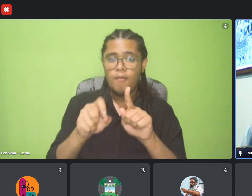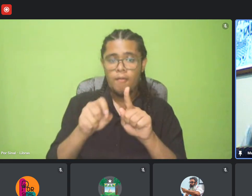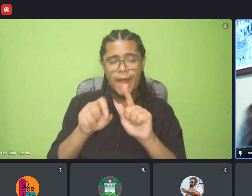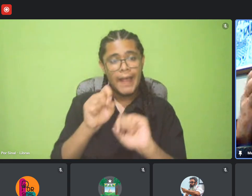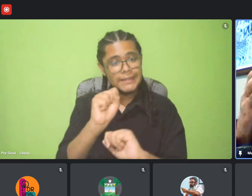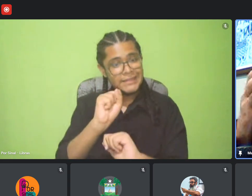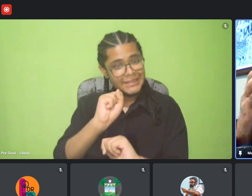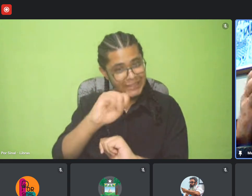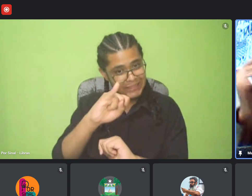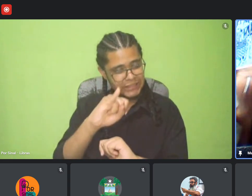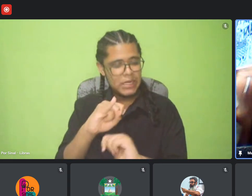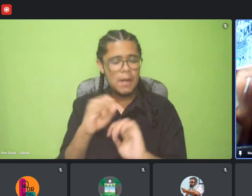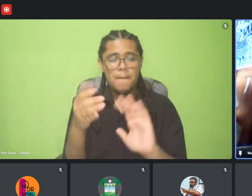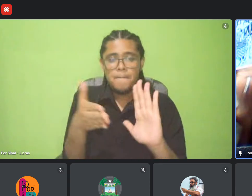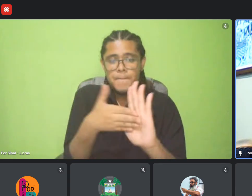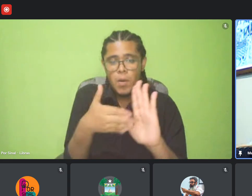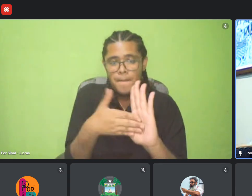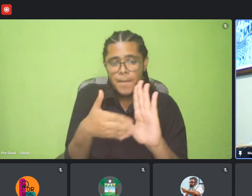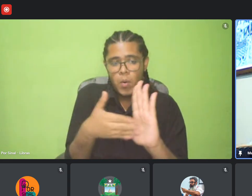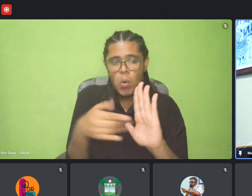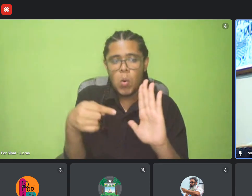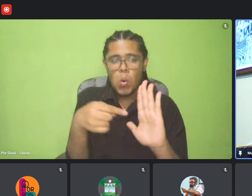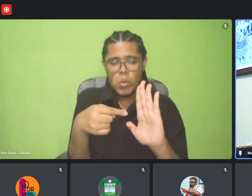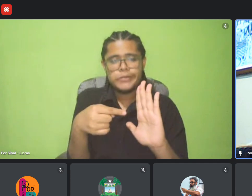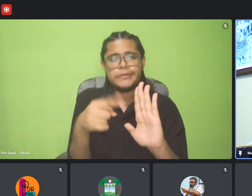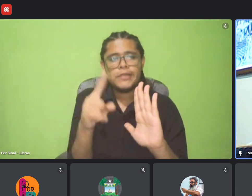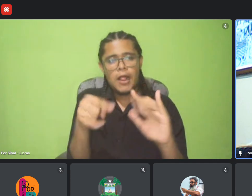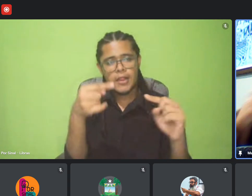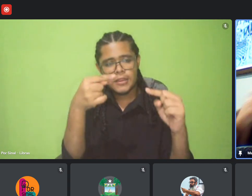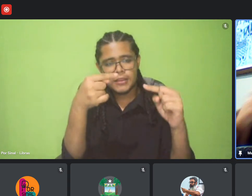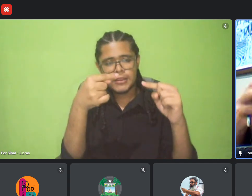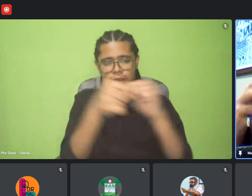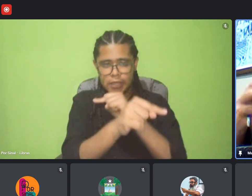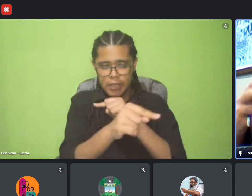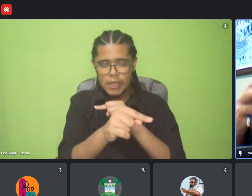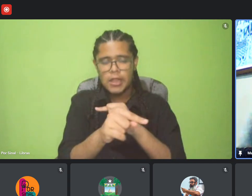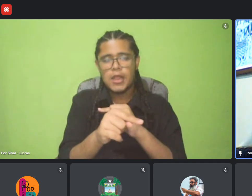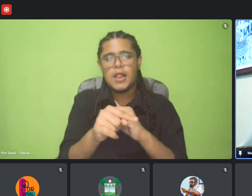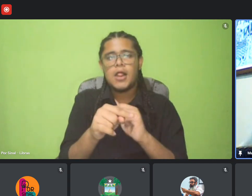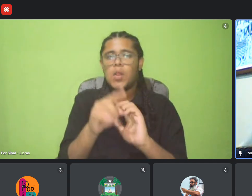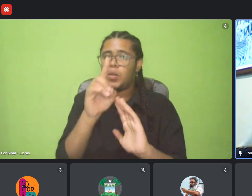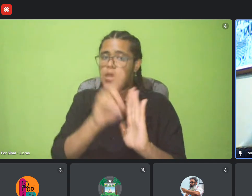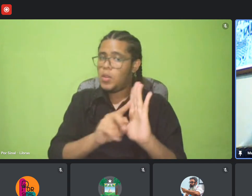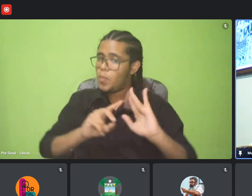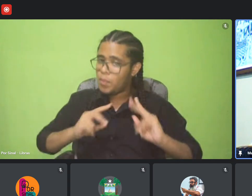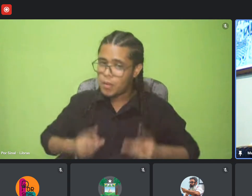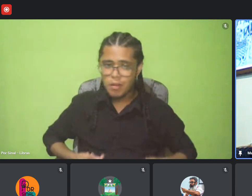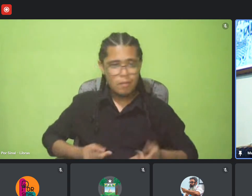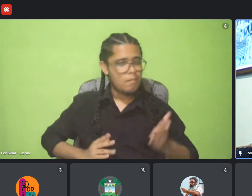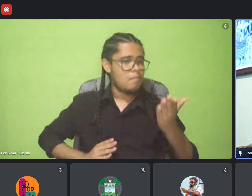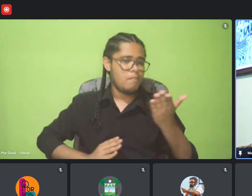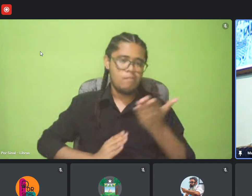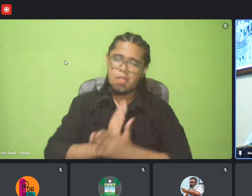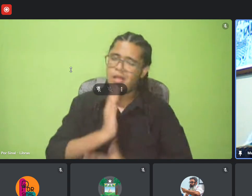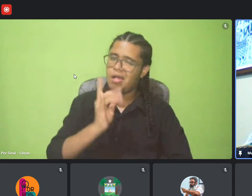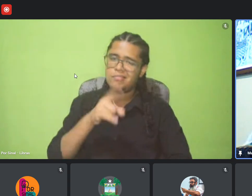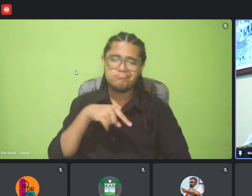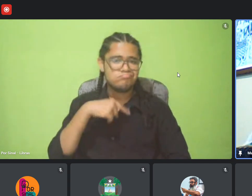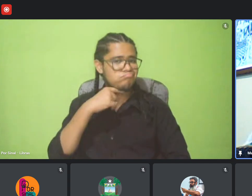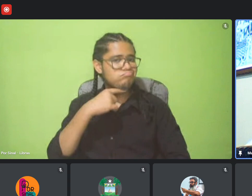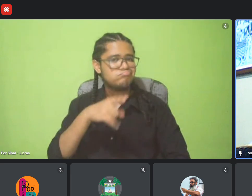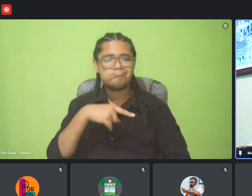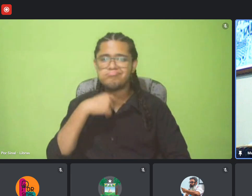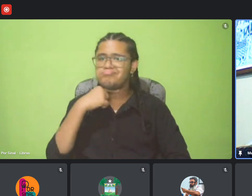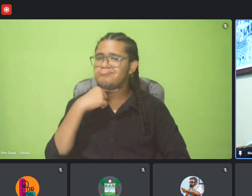se alguma proposta apresentar conteúdo que atinja os